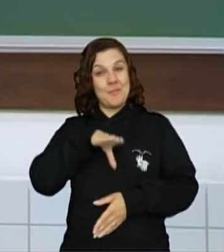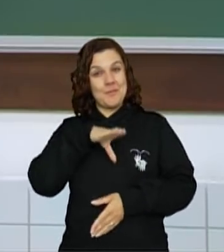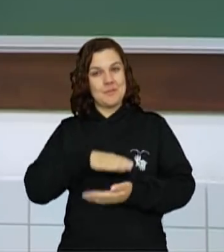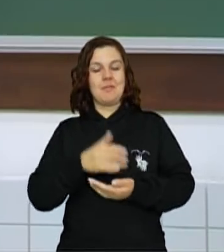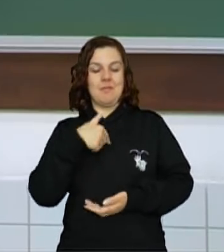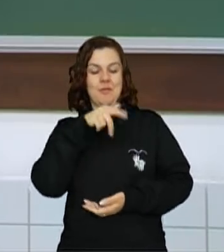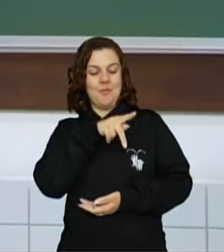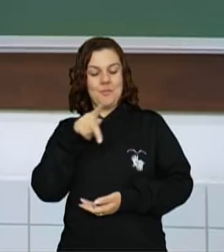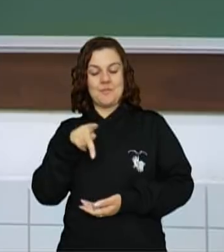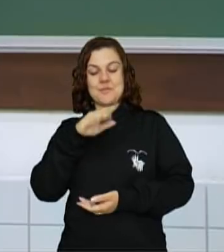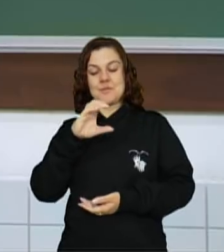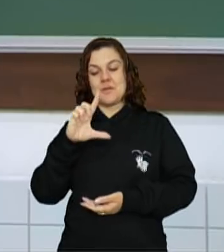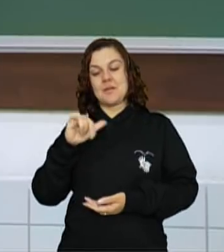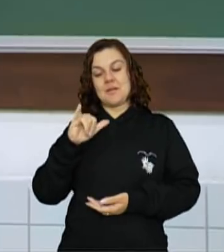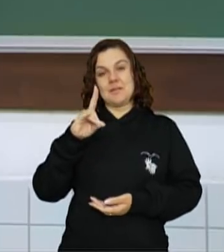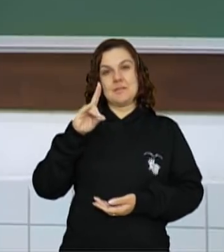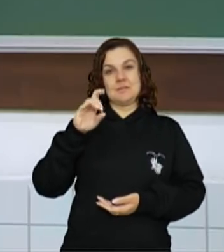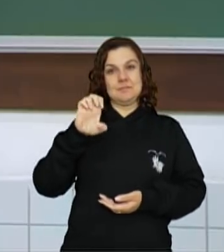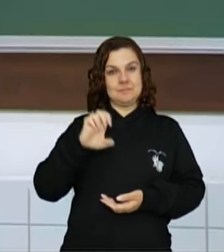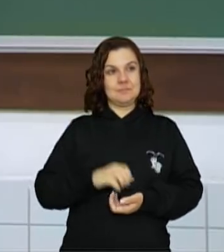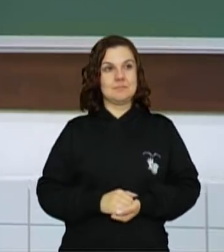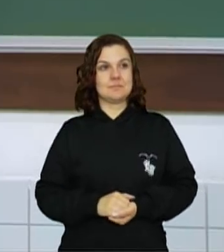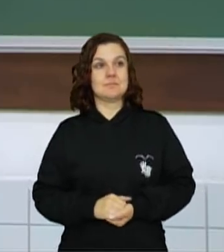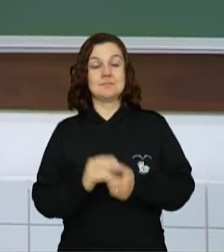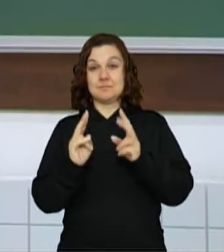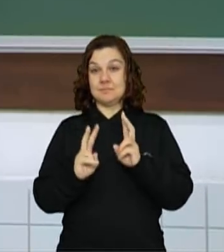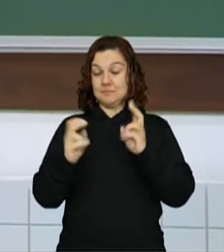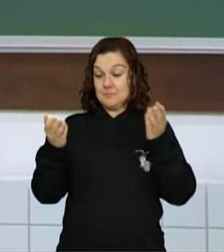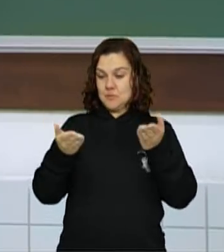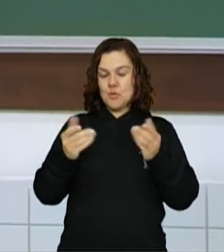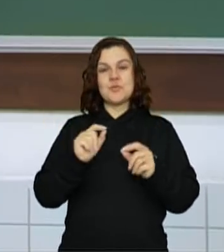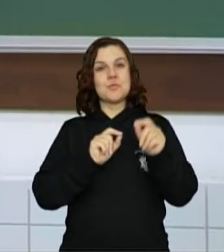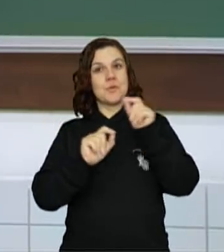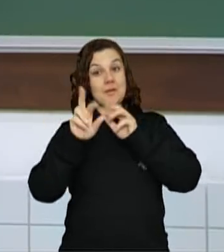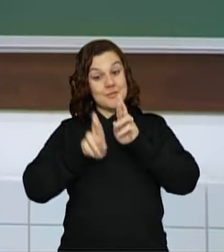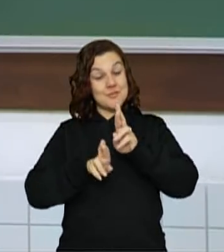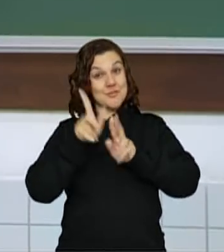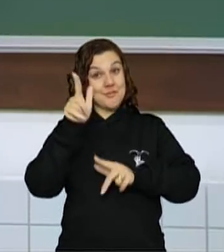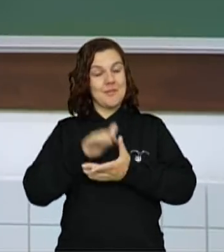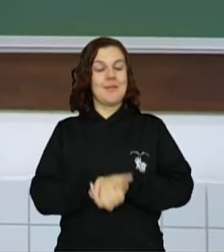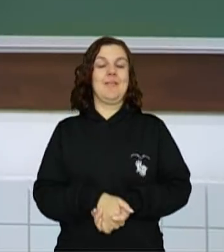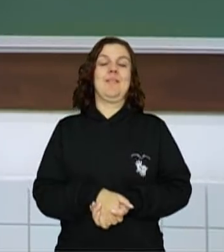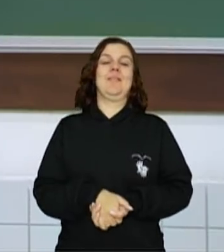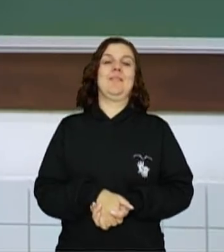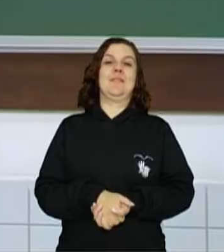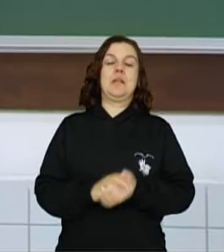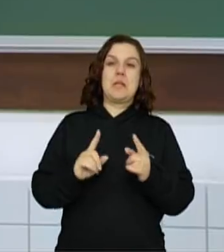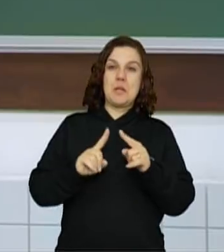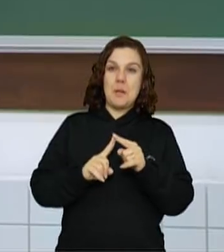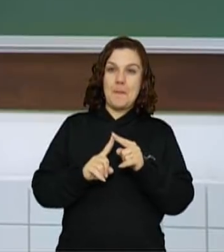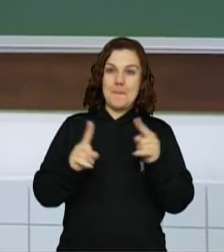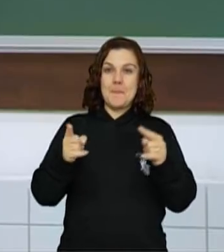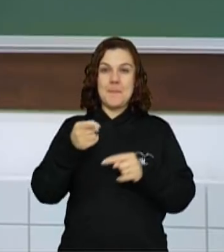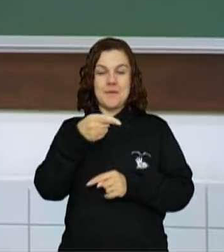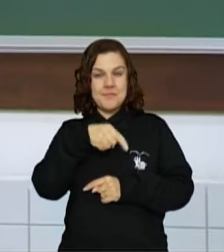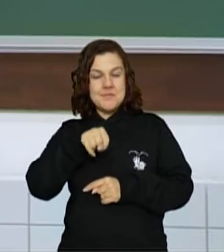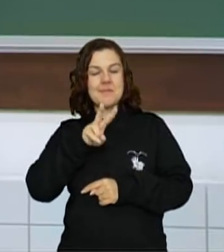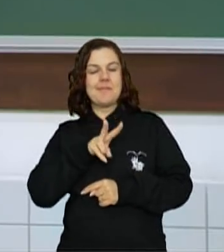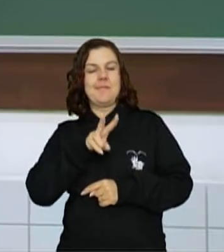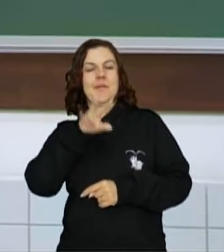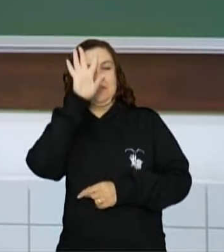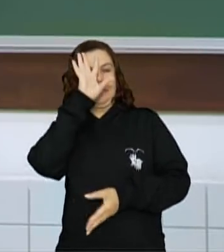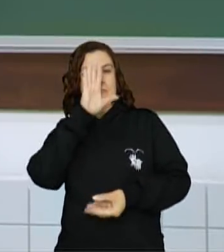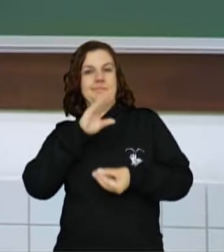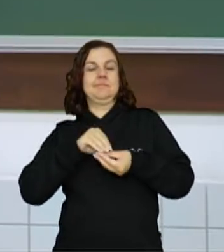portuguesa. Eu sou a professora Cleide e a temática da nossa aula é um pouco diferente, mas logo vocês já vão aí